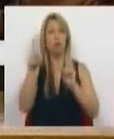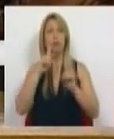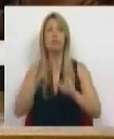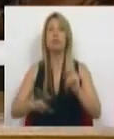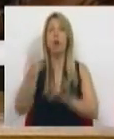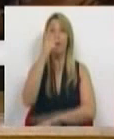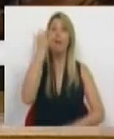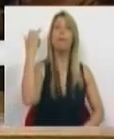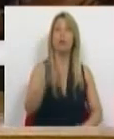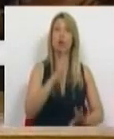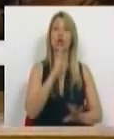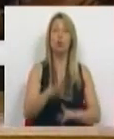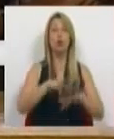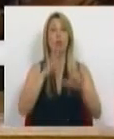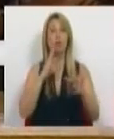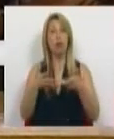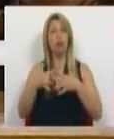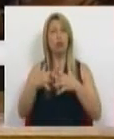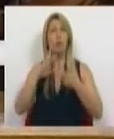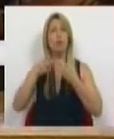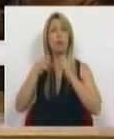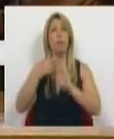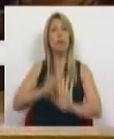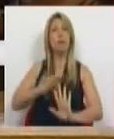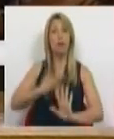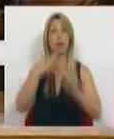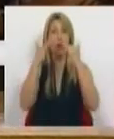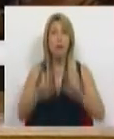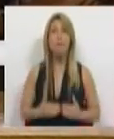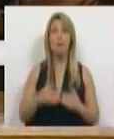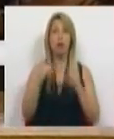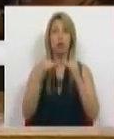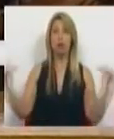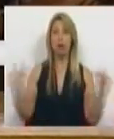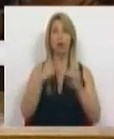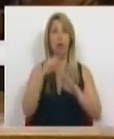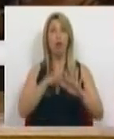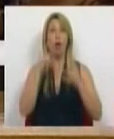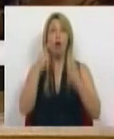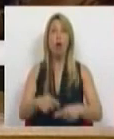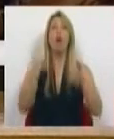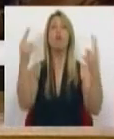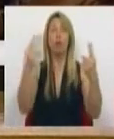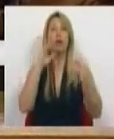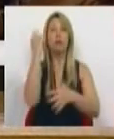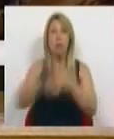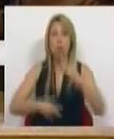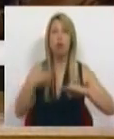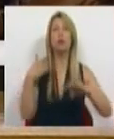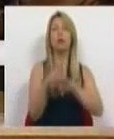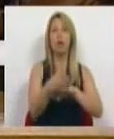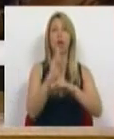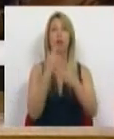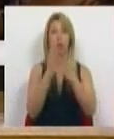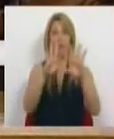resposta estrutural ao problema da dívida, os baixos níveis de investimento público, as opções de agravamento dos impostos indiretos que recaem de forma mais